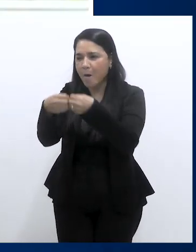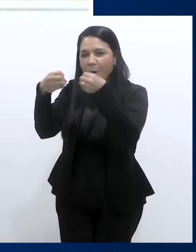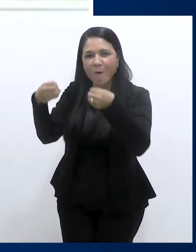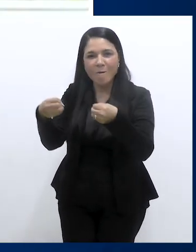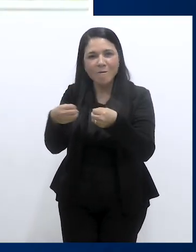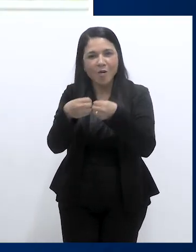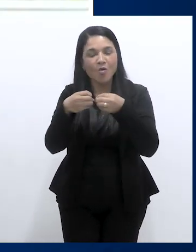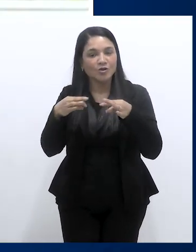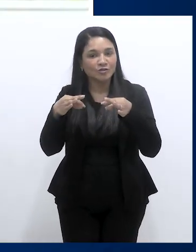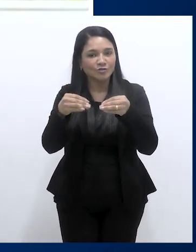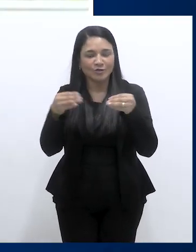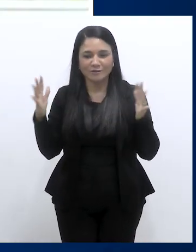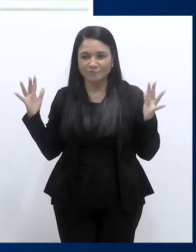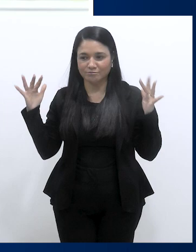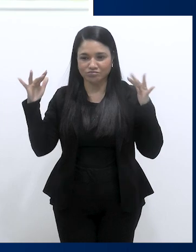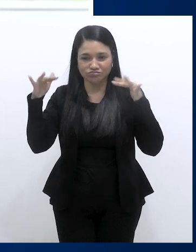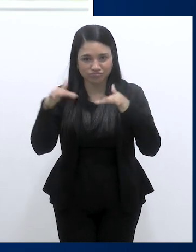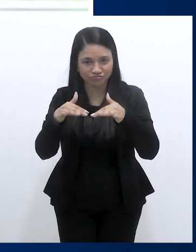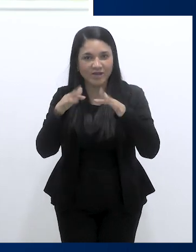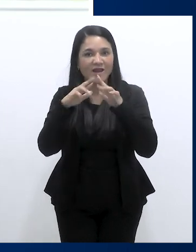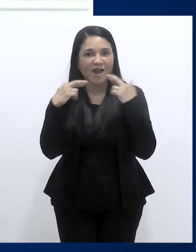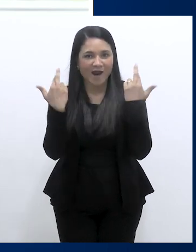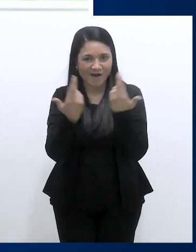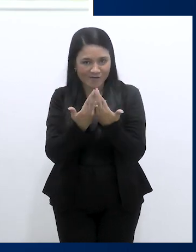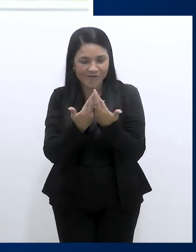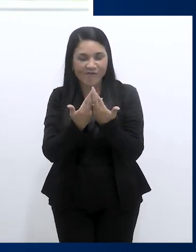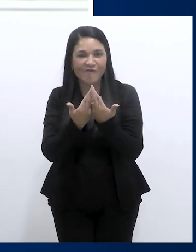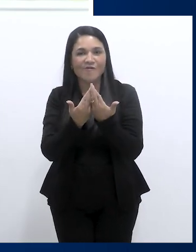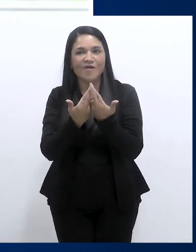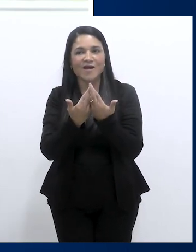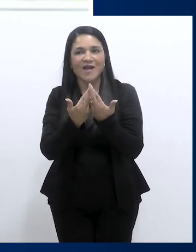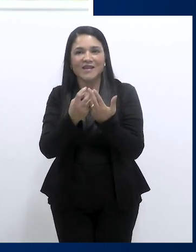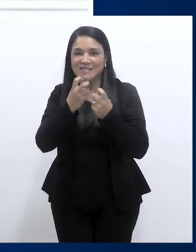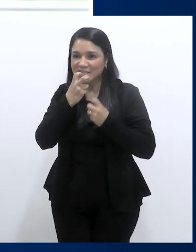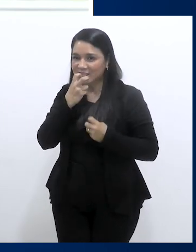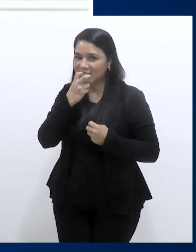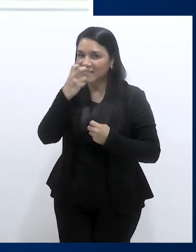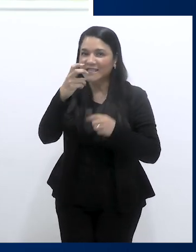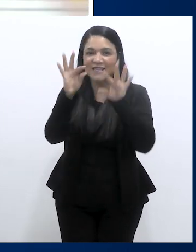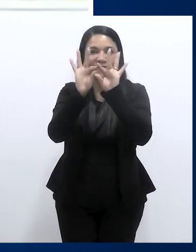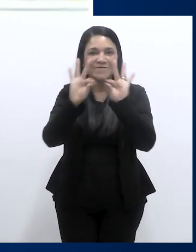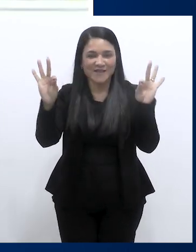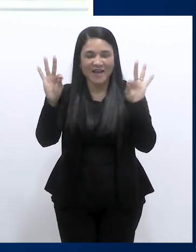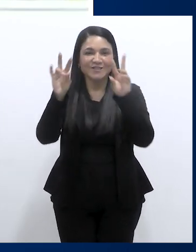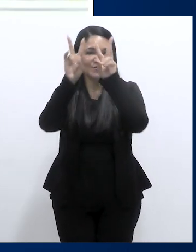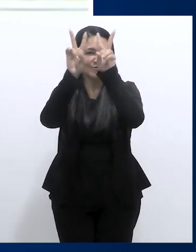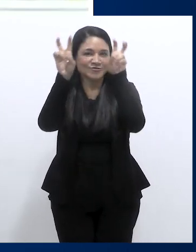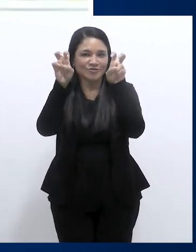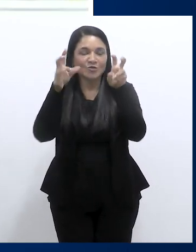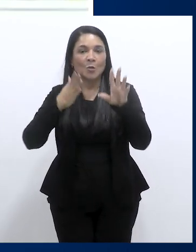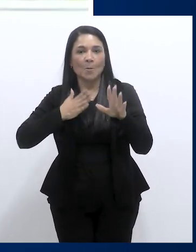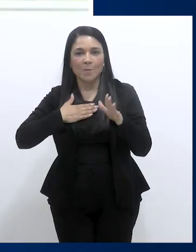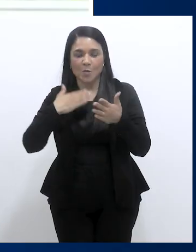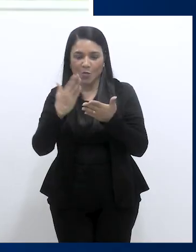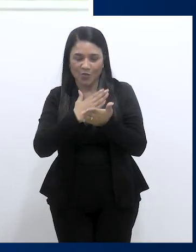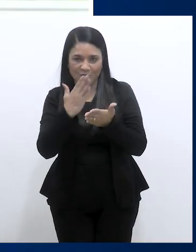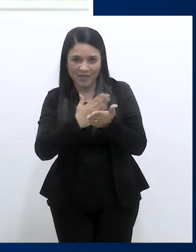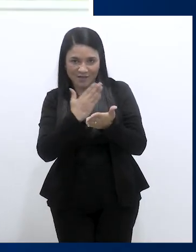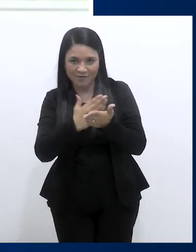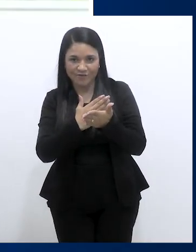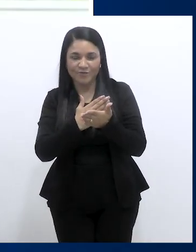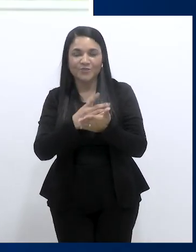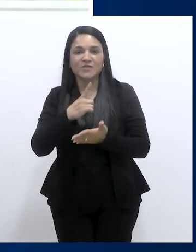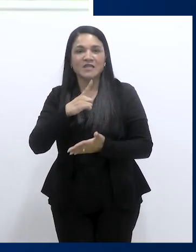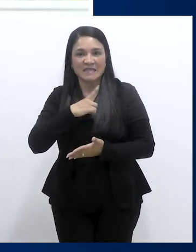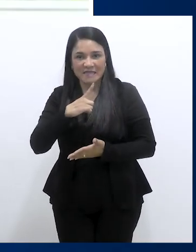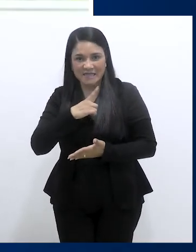brindando, brindando, aí quando todas chegam, que a gente faz o nosso grito de guerra, que é o título do meu livro, que é